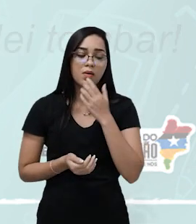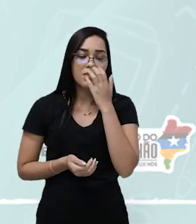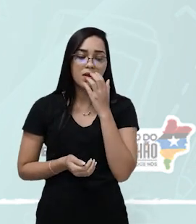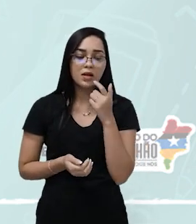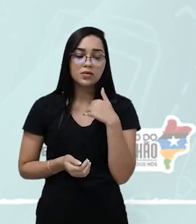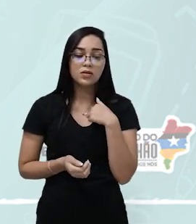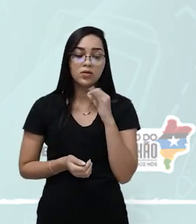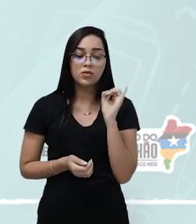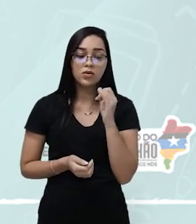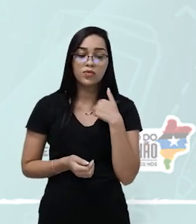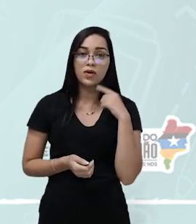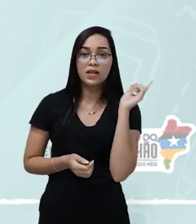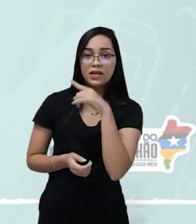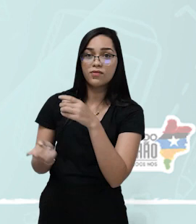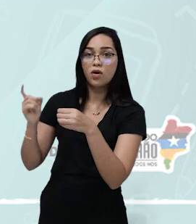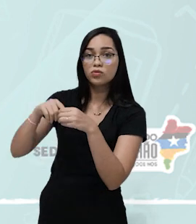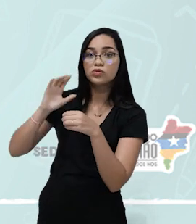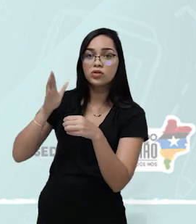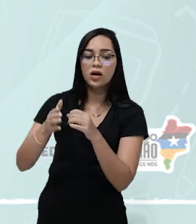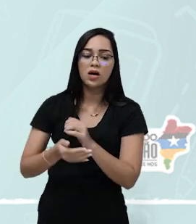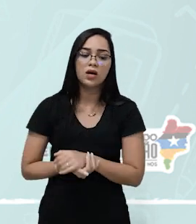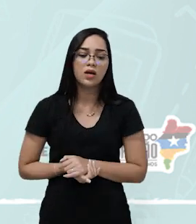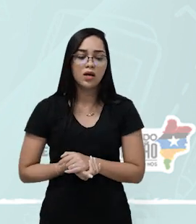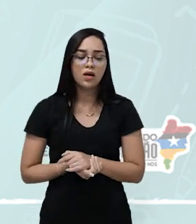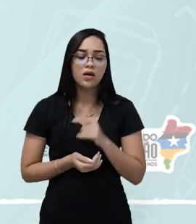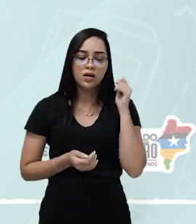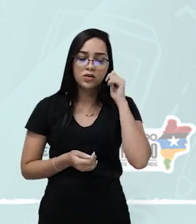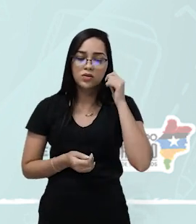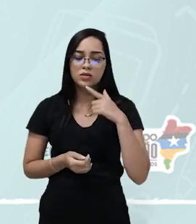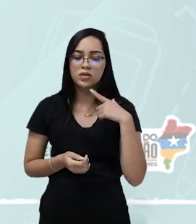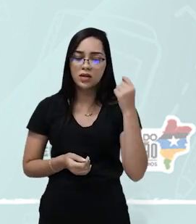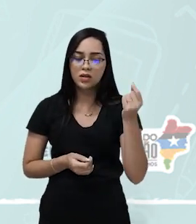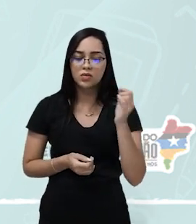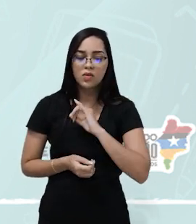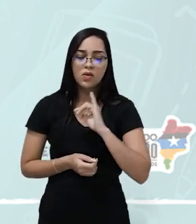palhaço. Oi, eu vou ali e volto já. Aí os